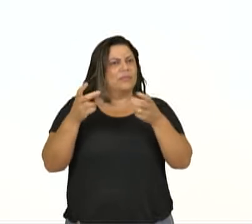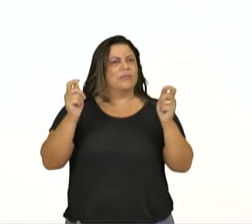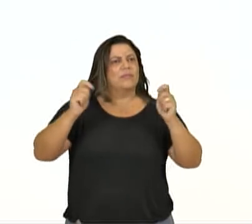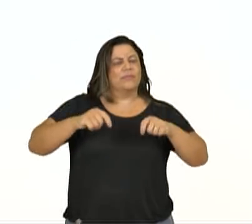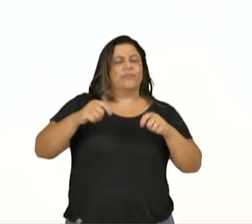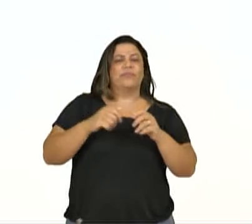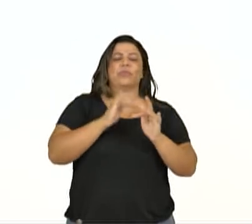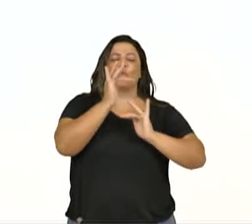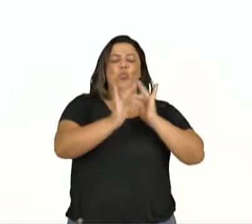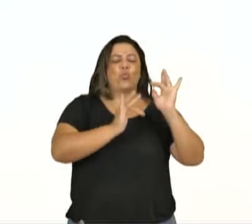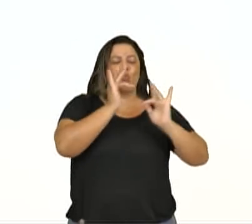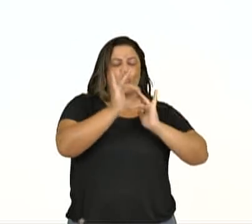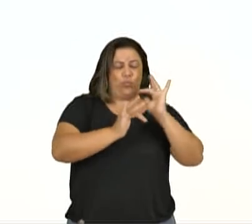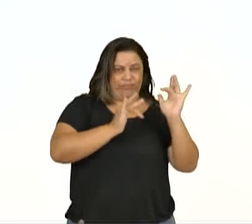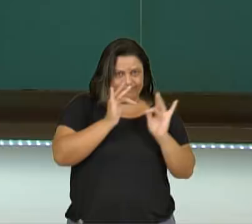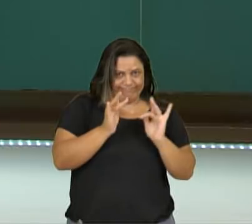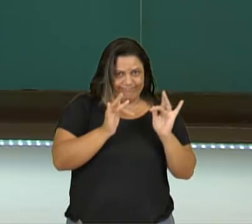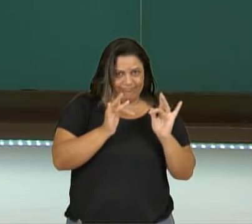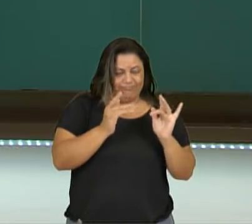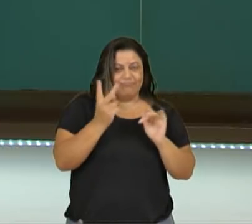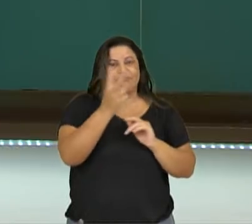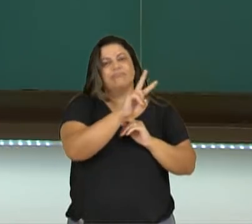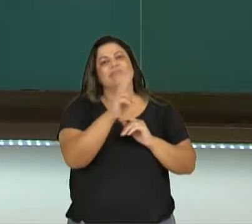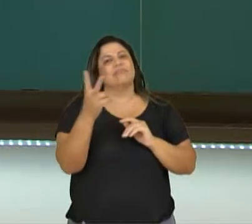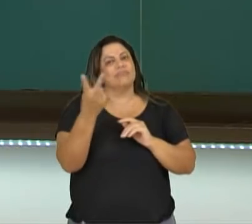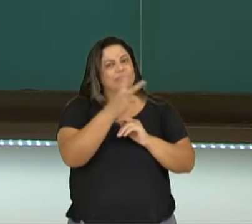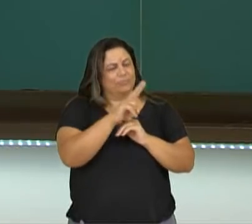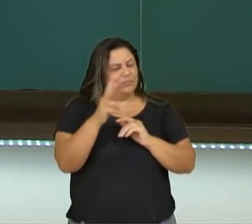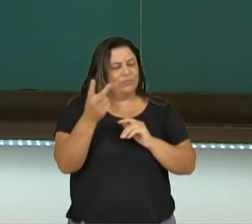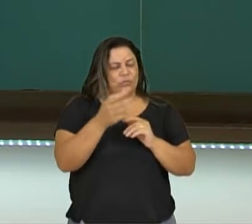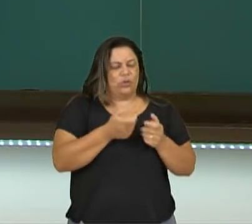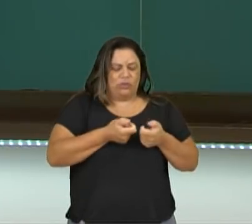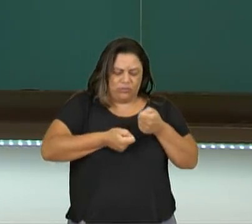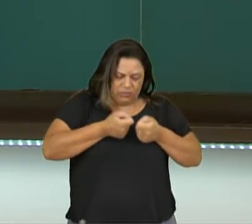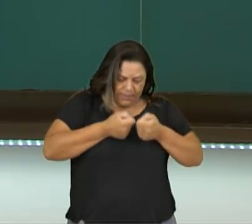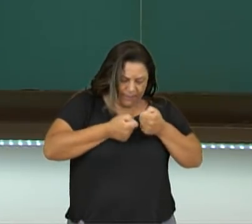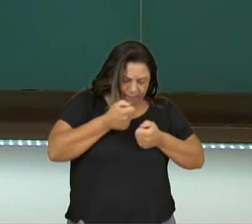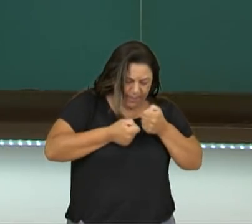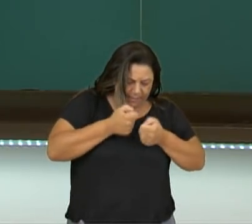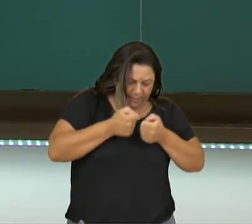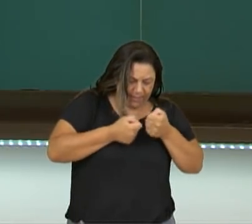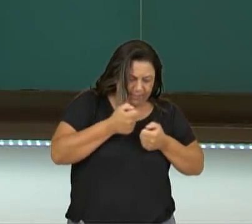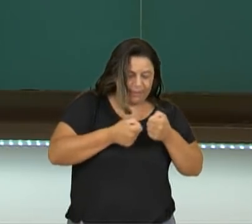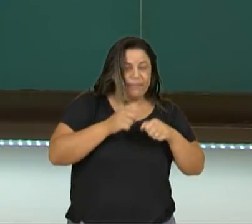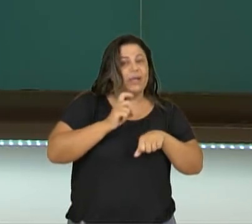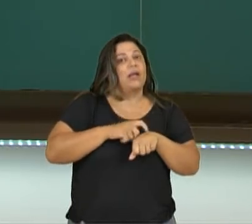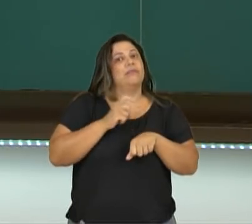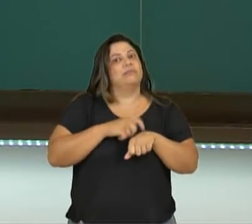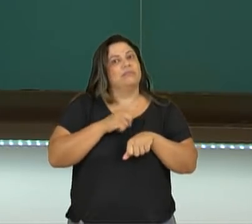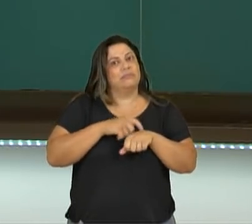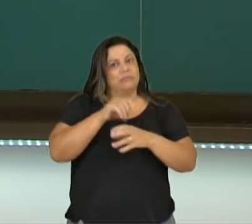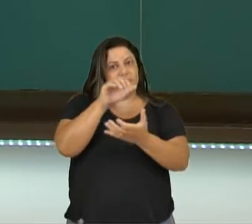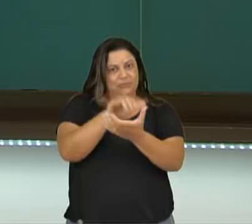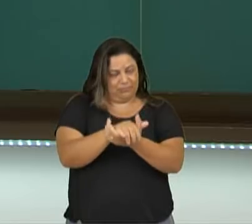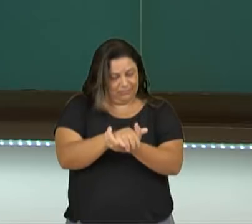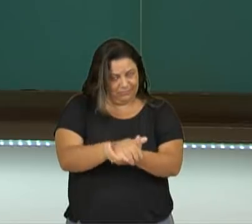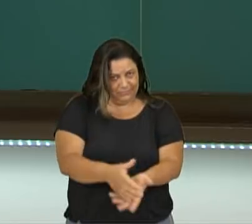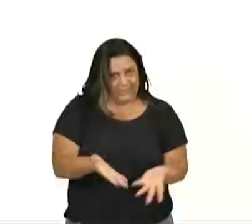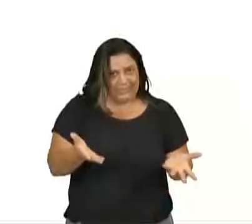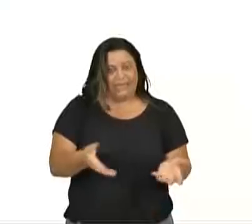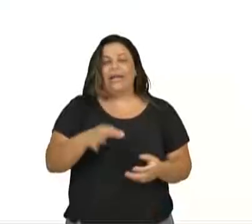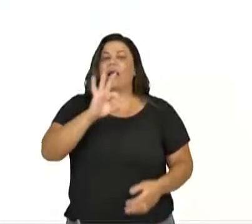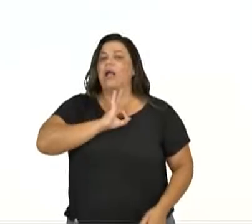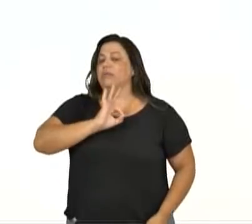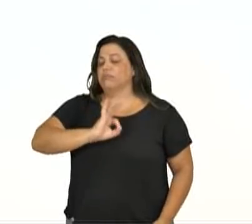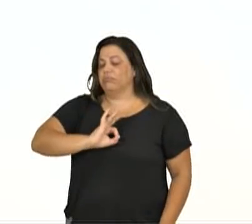a noiva. Observem que ambos estão ali mexendo no celular, no momento do casamento deles. E o padre, né,